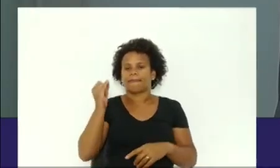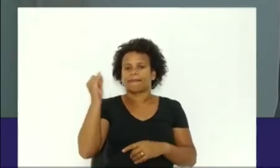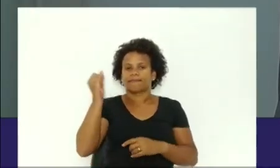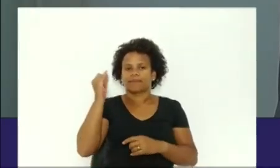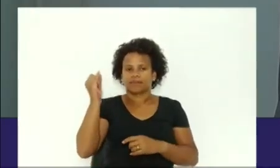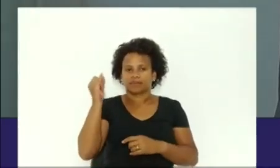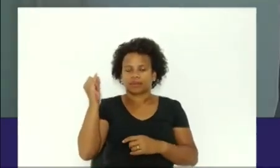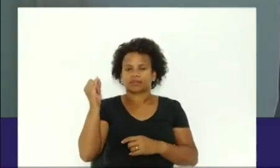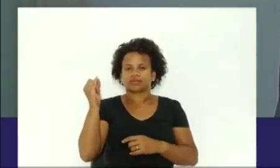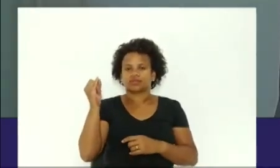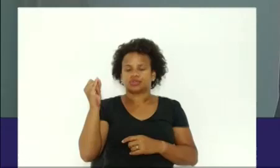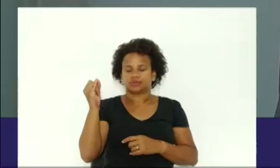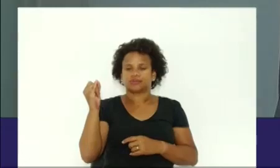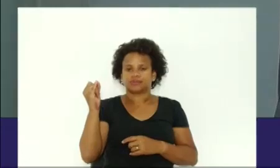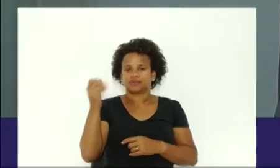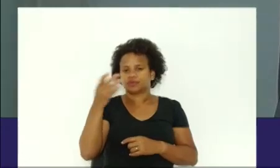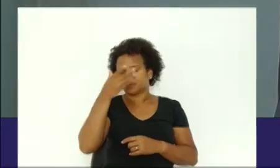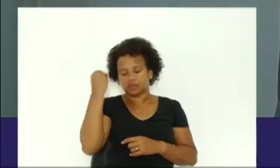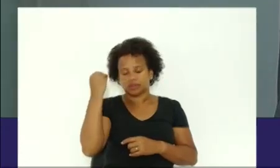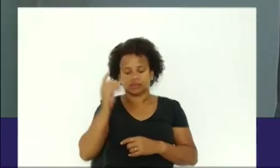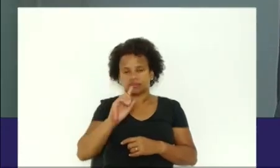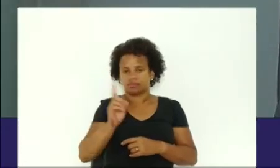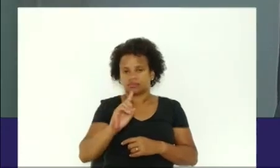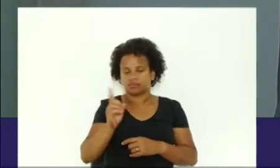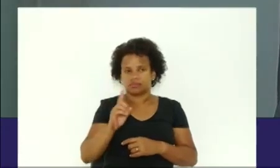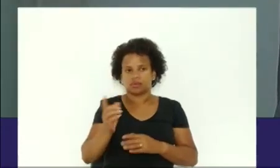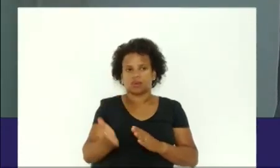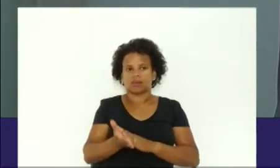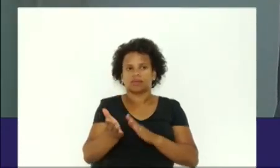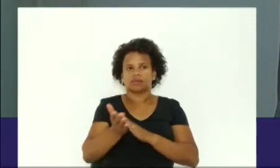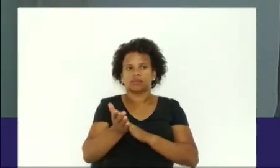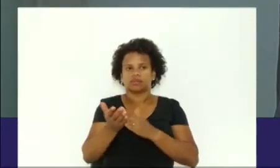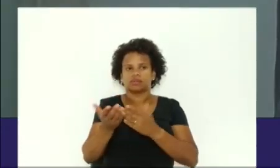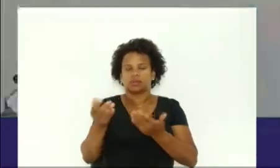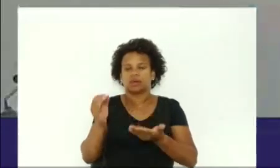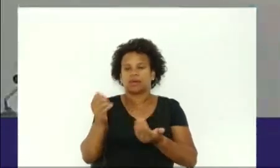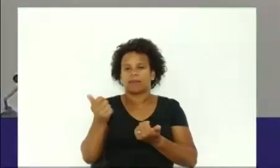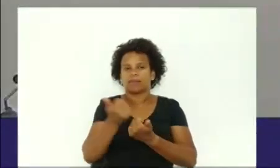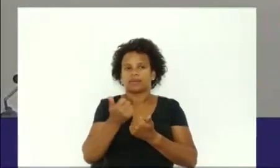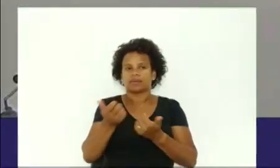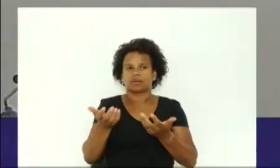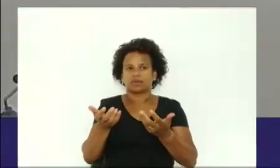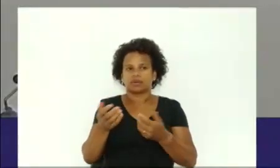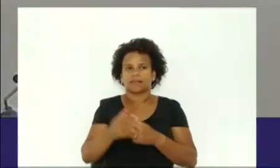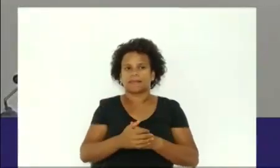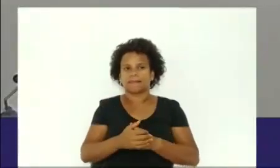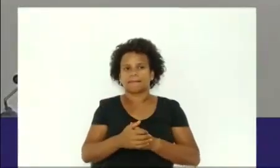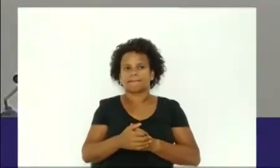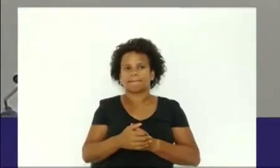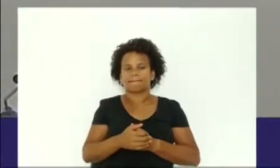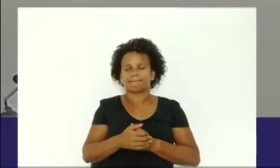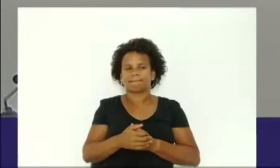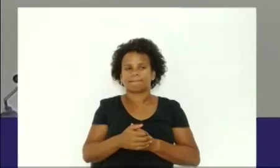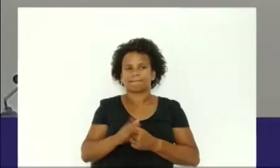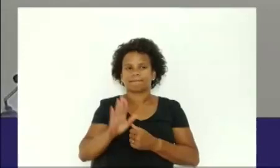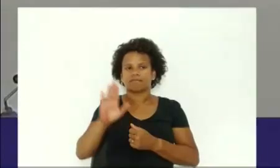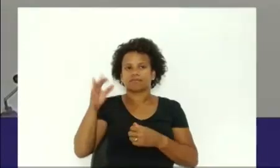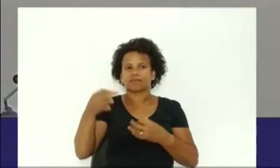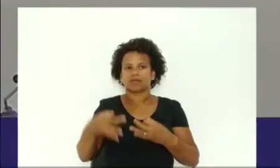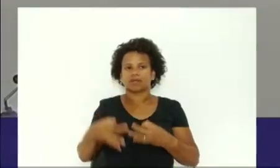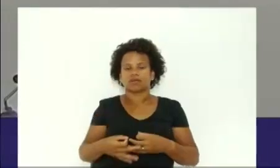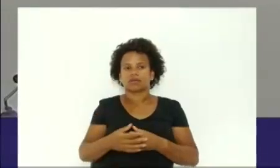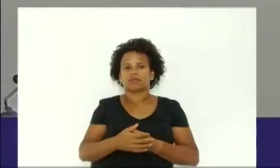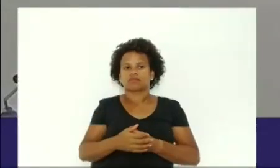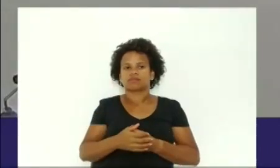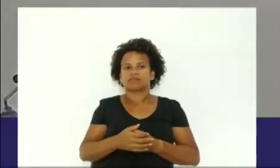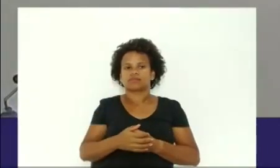passar batido e sim homenagear. E peço apoio, vereadora Érica. Questão de ordem. Tem a palavra